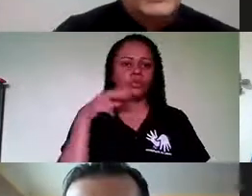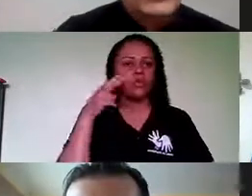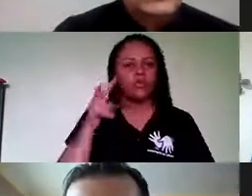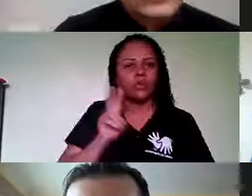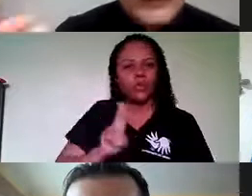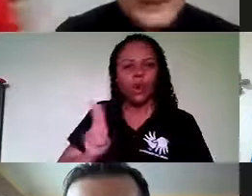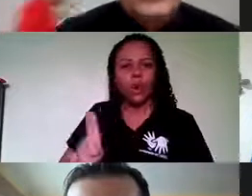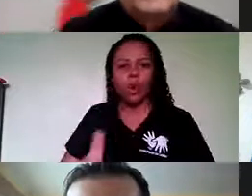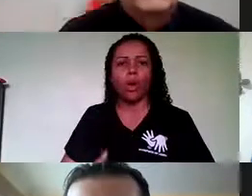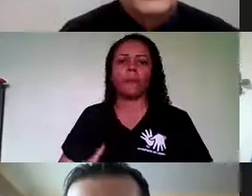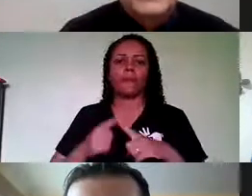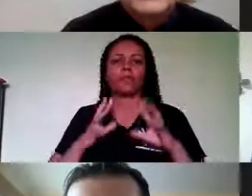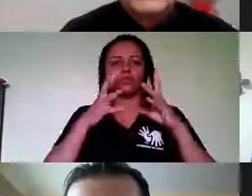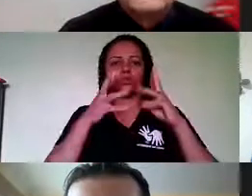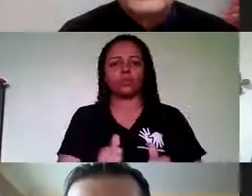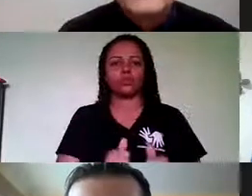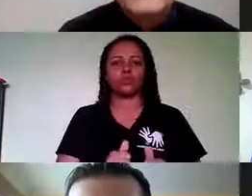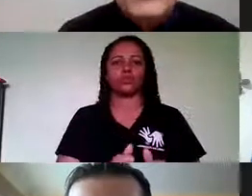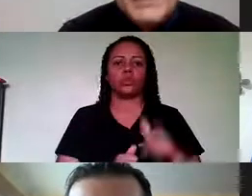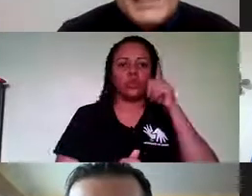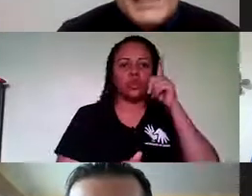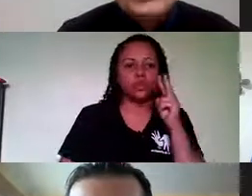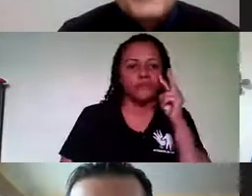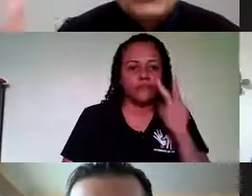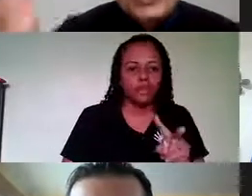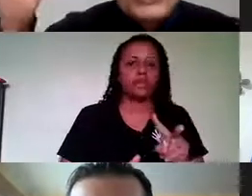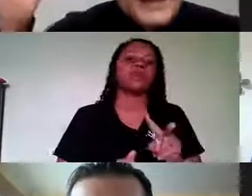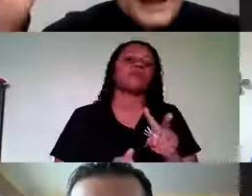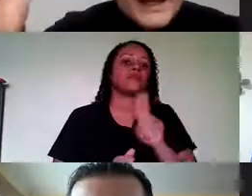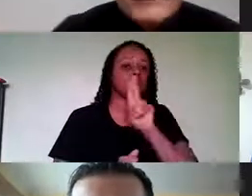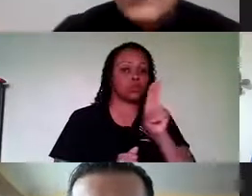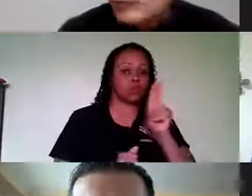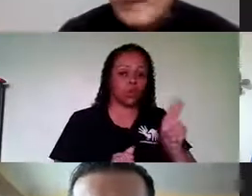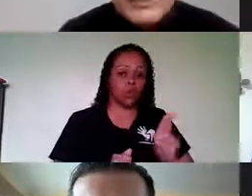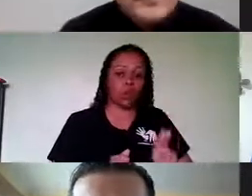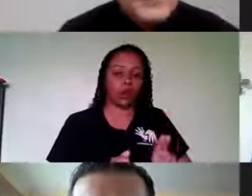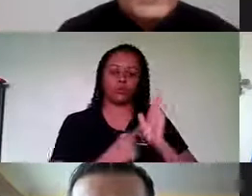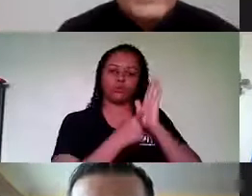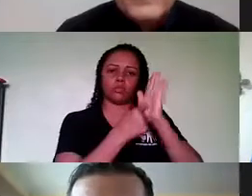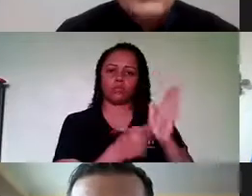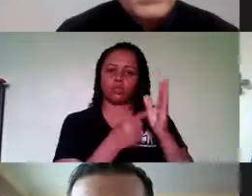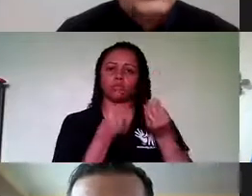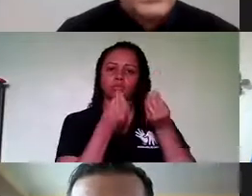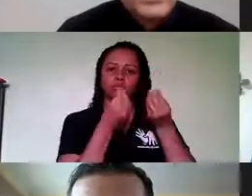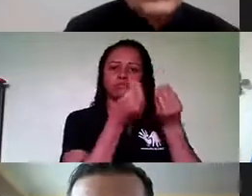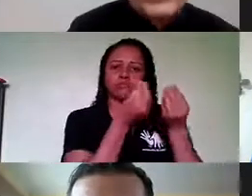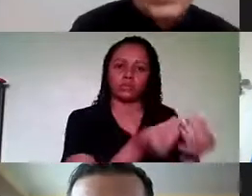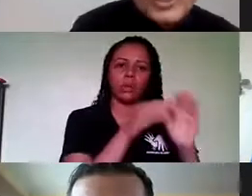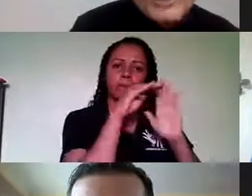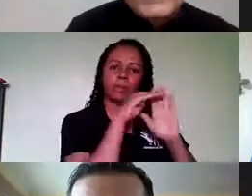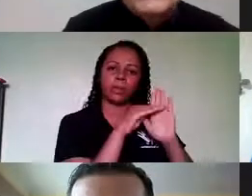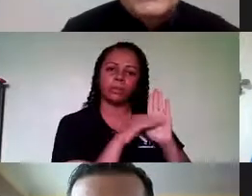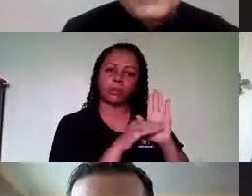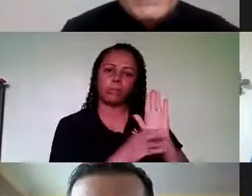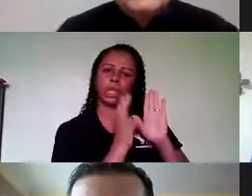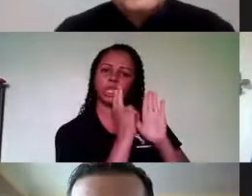estão aqui, que nós conseguimos identificar, nós encaminharemos para todos a relação dos participantes dessa reunião. Seu